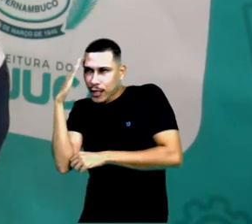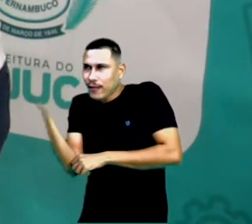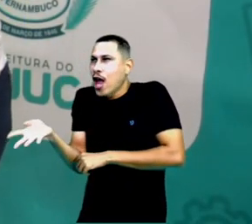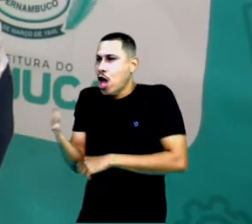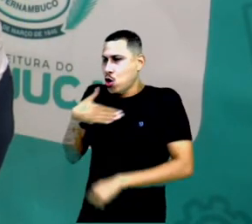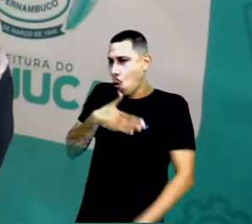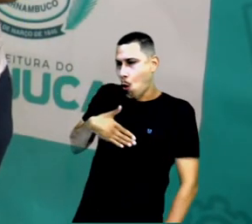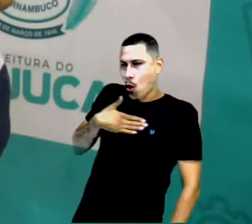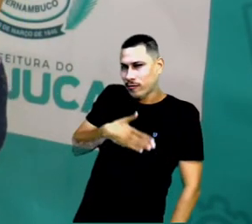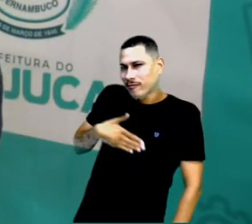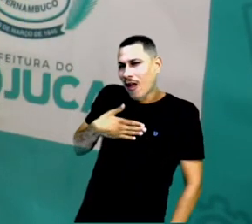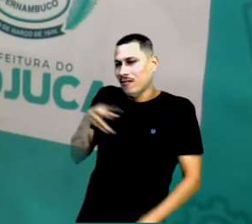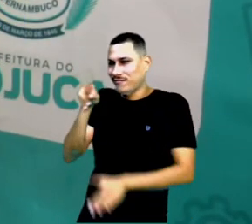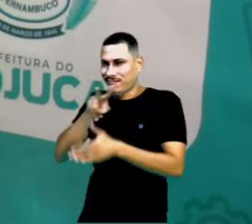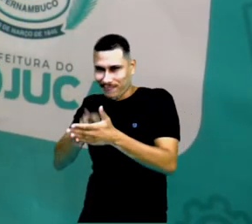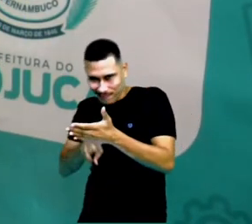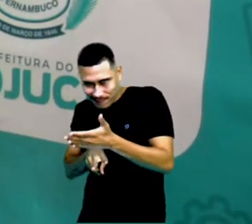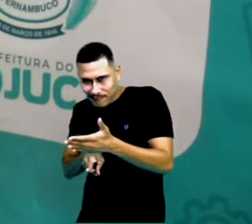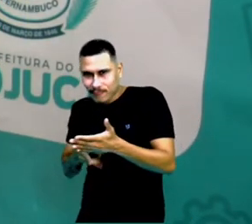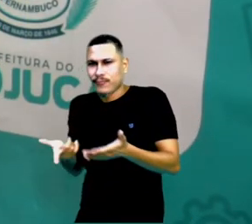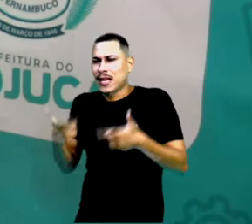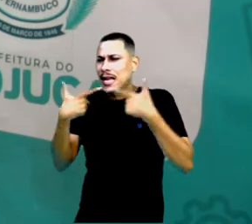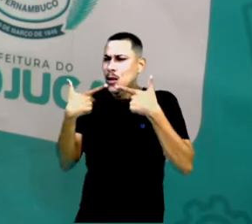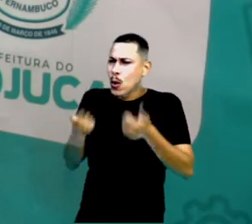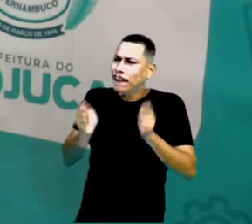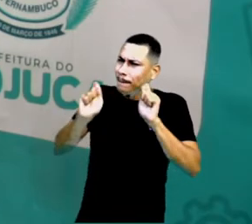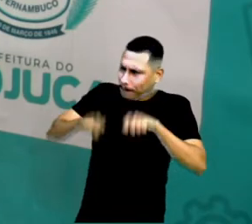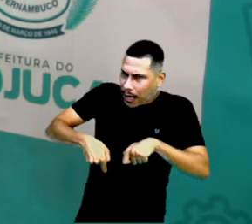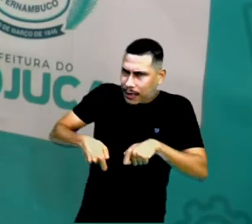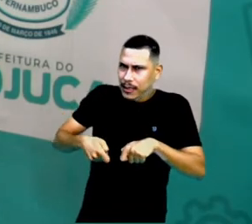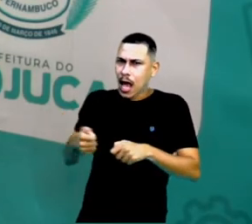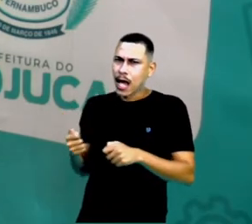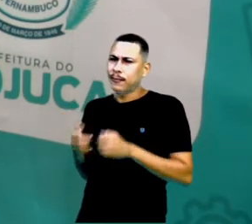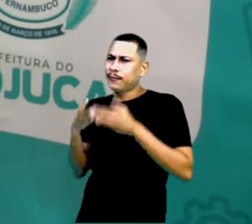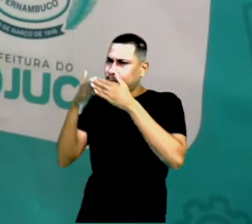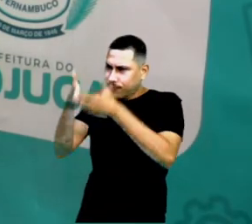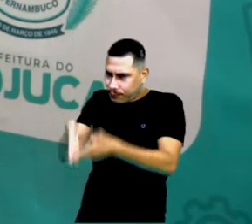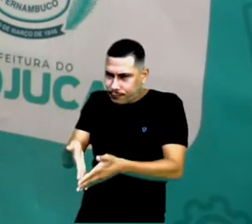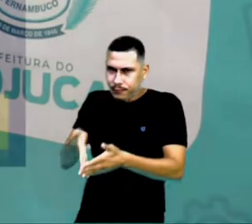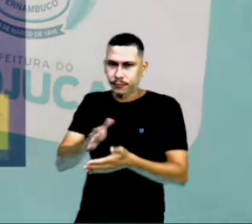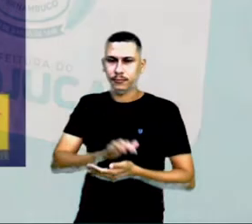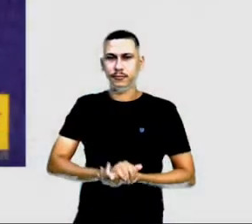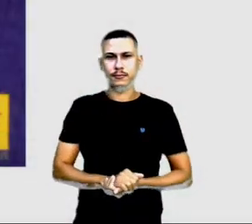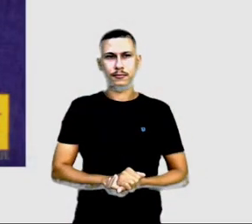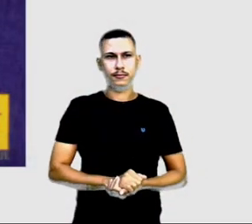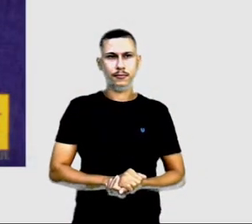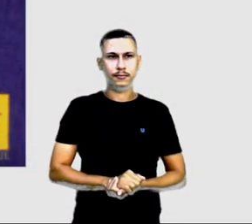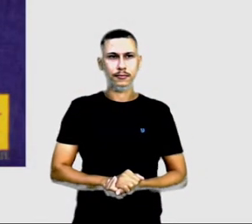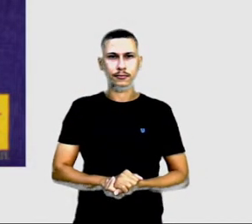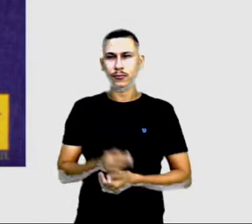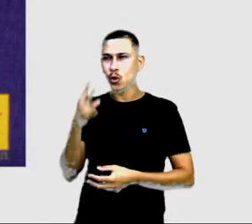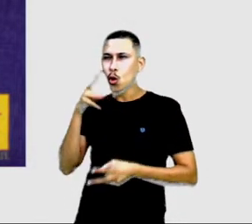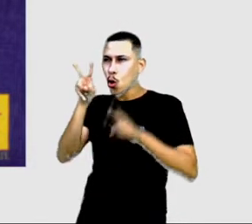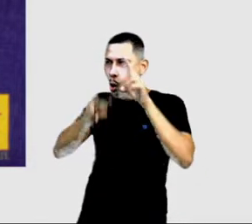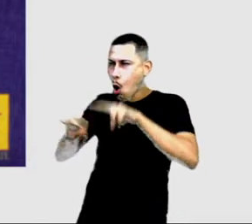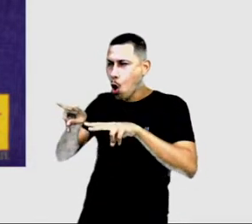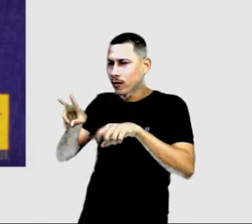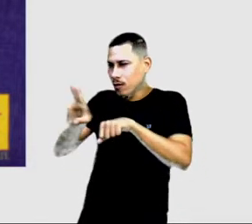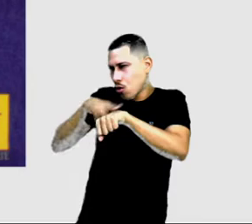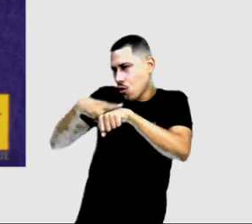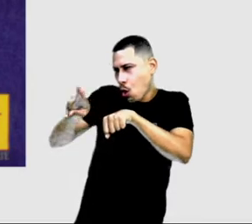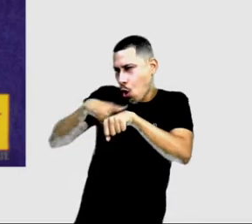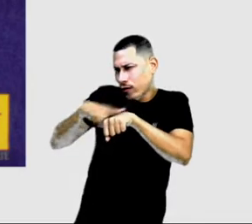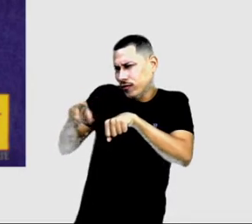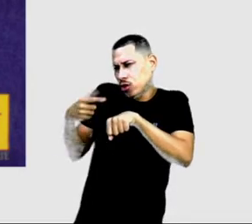e coma esse bombom, então a linguagem tem que ser mais próxima a ele. Olha o que tem aqui embaixo. Serenata de amor. Não tem